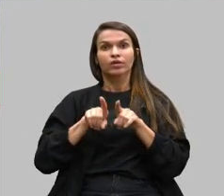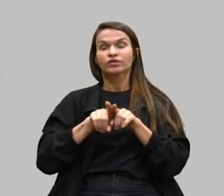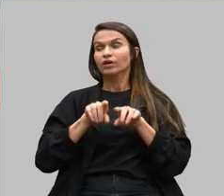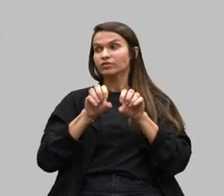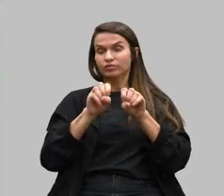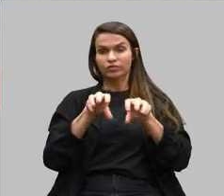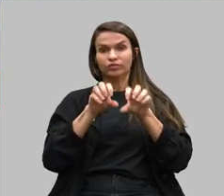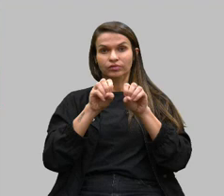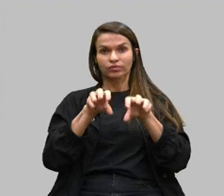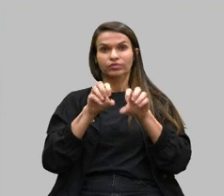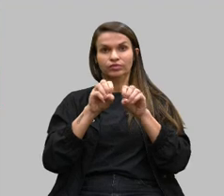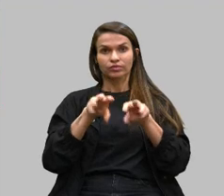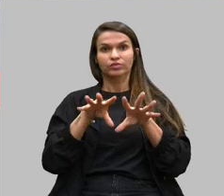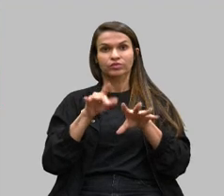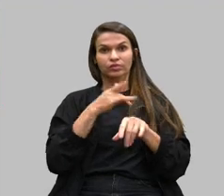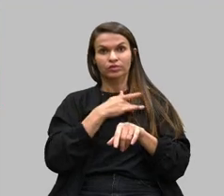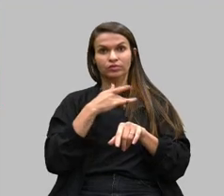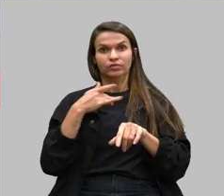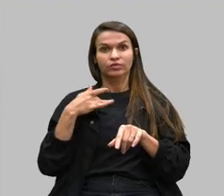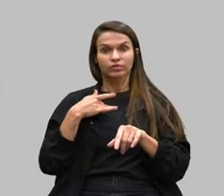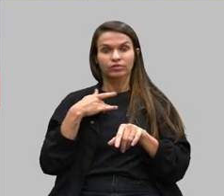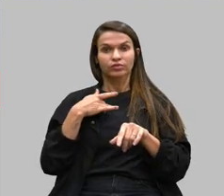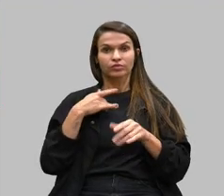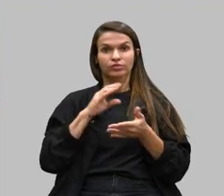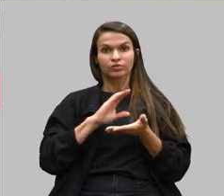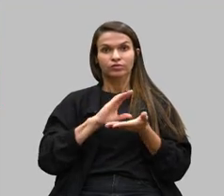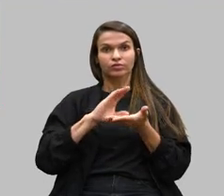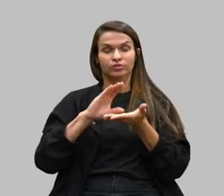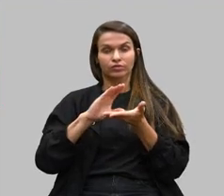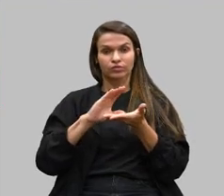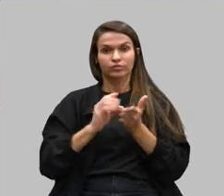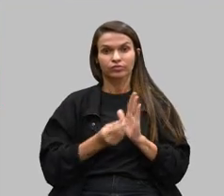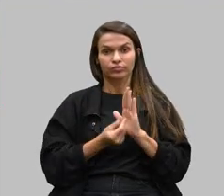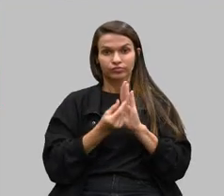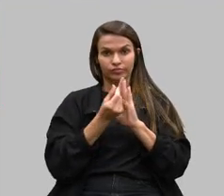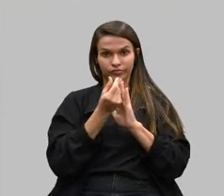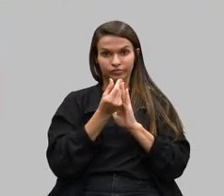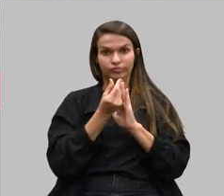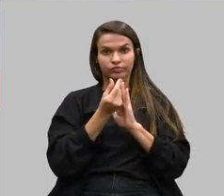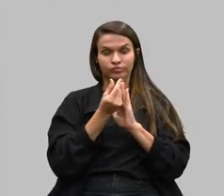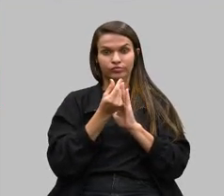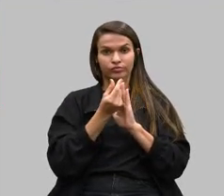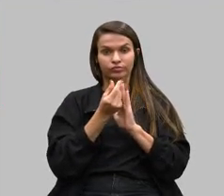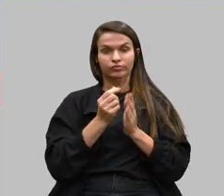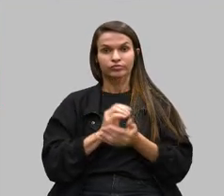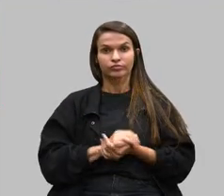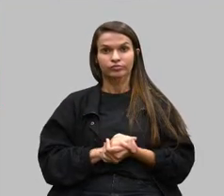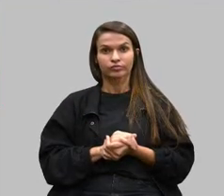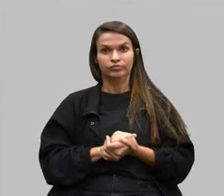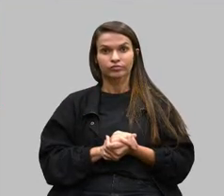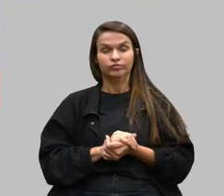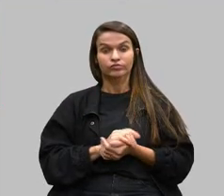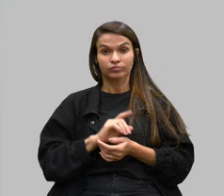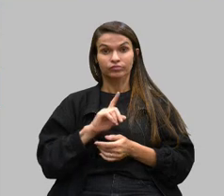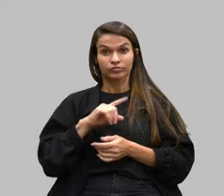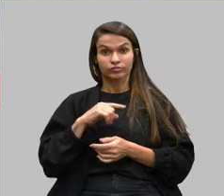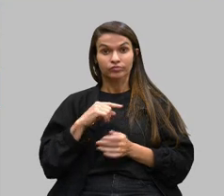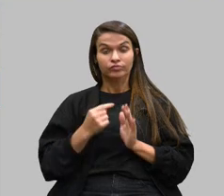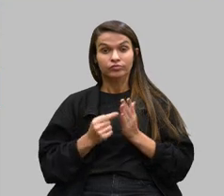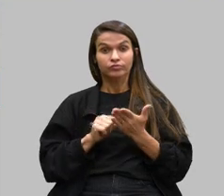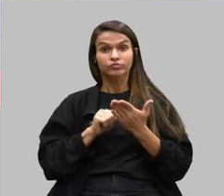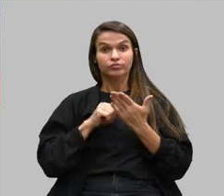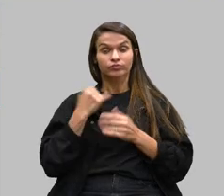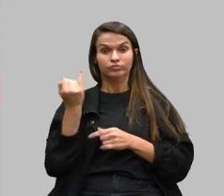e sobra pouco recurso para o investimento em infraestrutura isso eh reforça a importância que nós